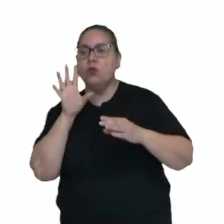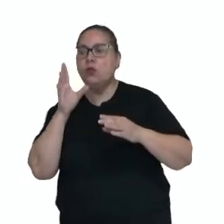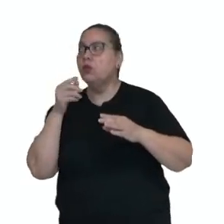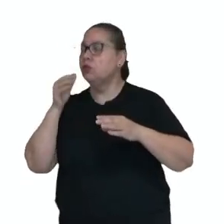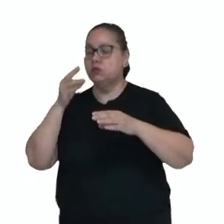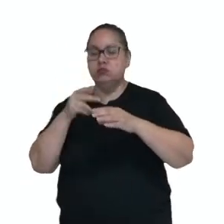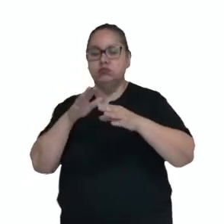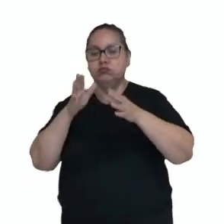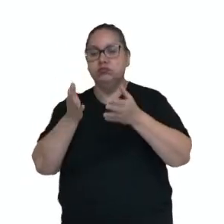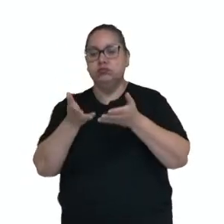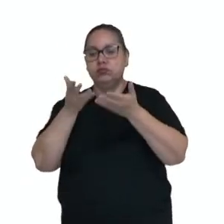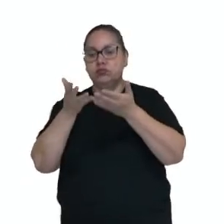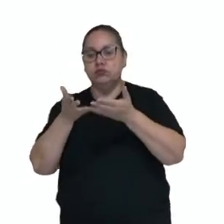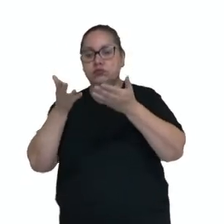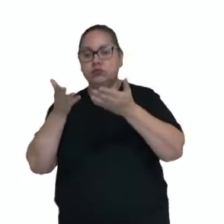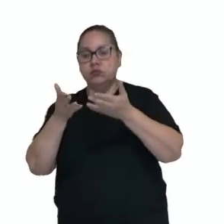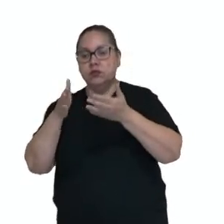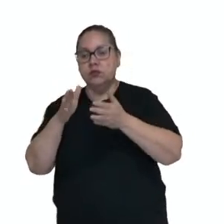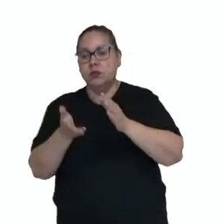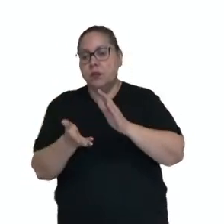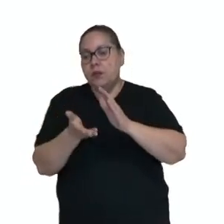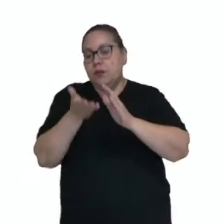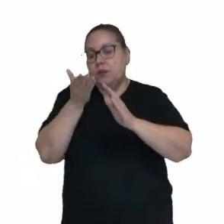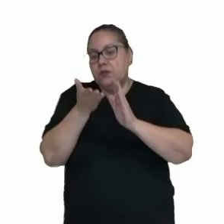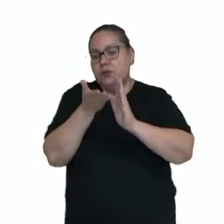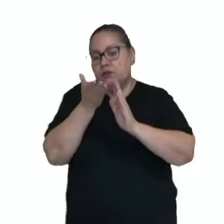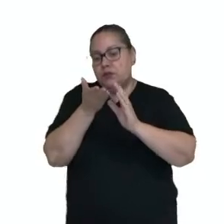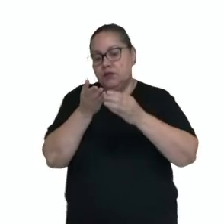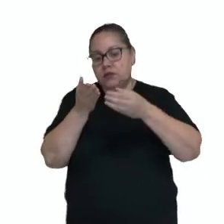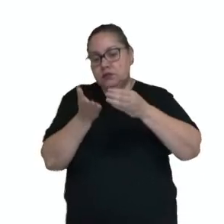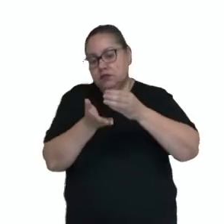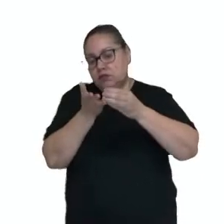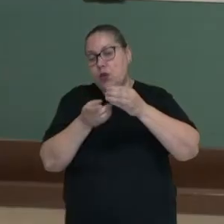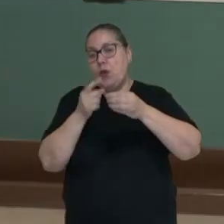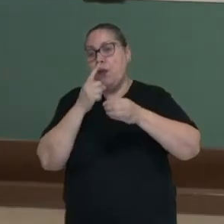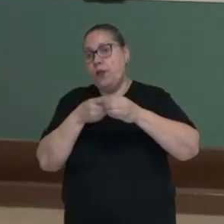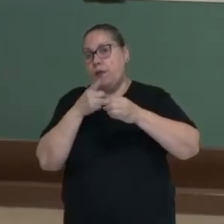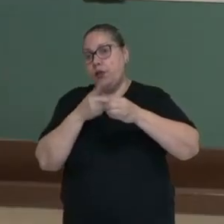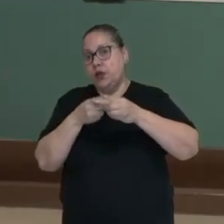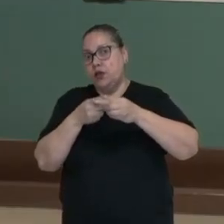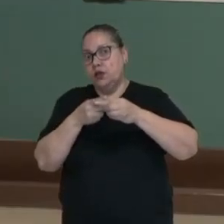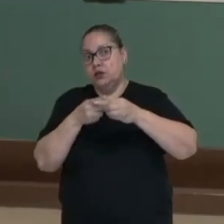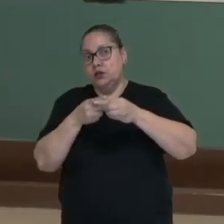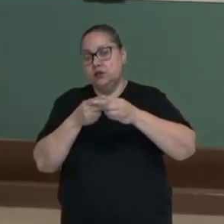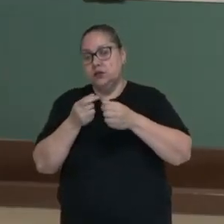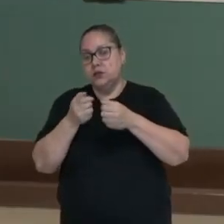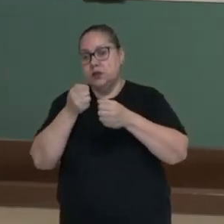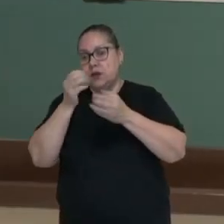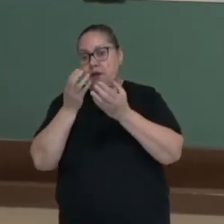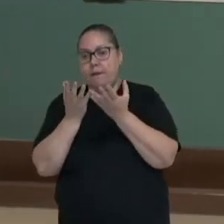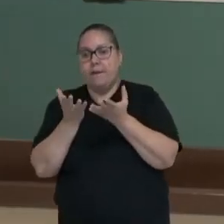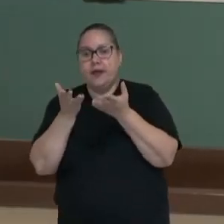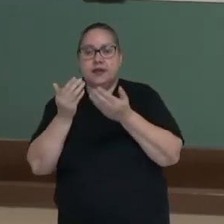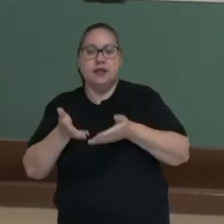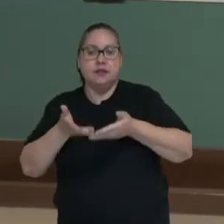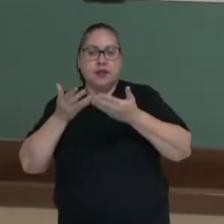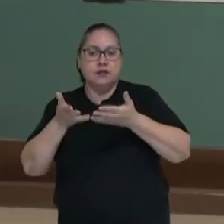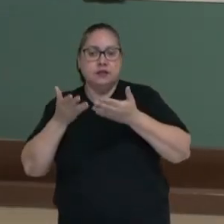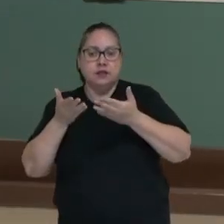de gelo, ele fica mais na superfície, porque tem uma menor densidade